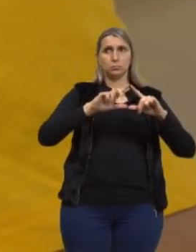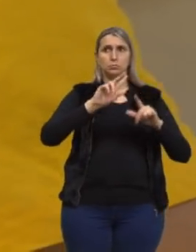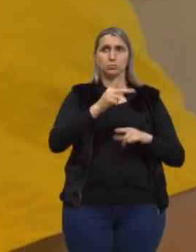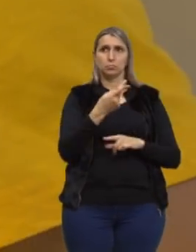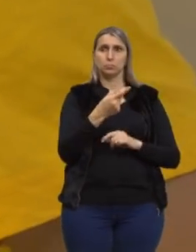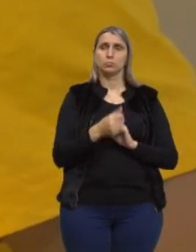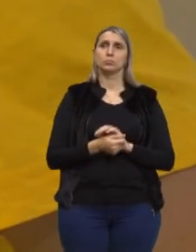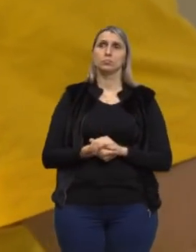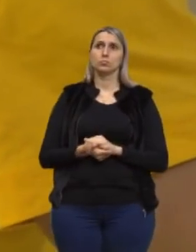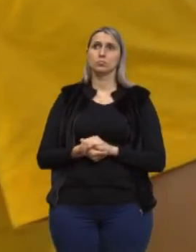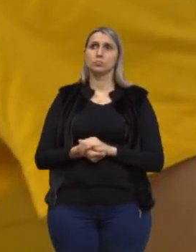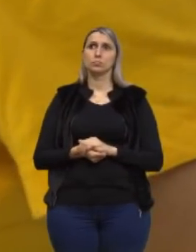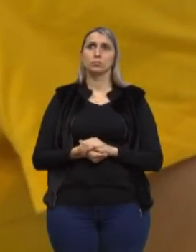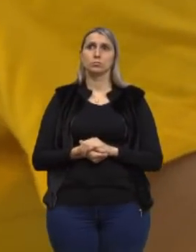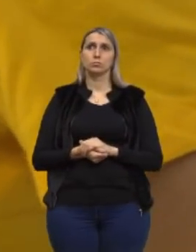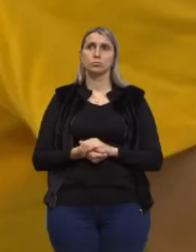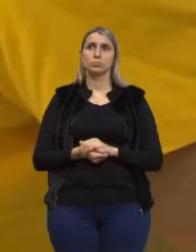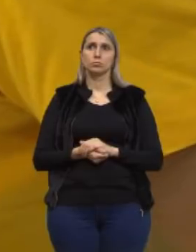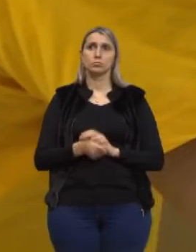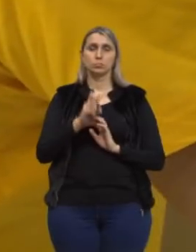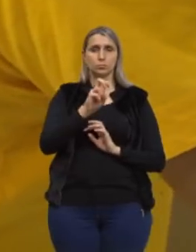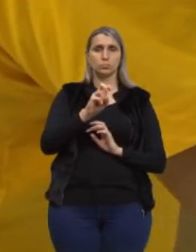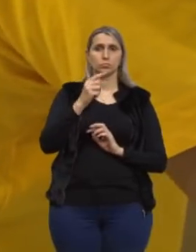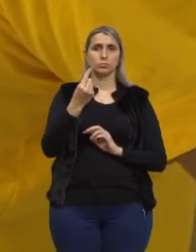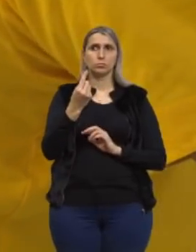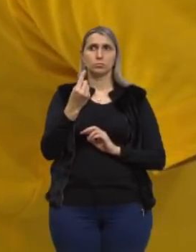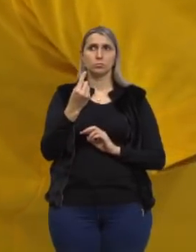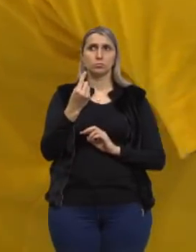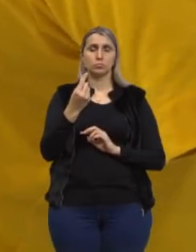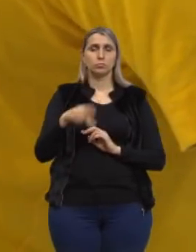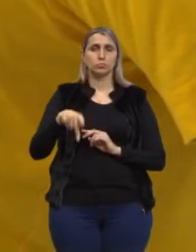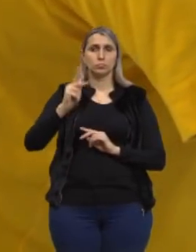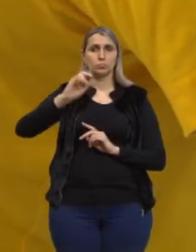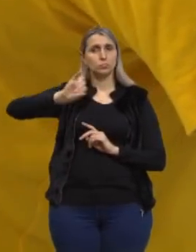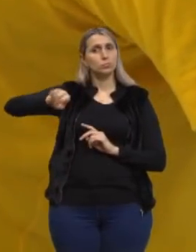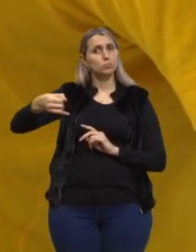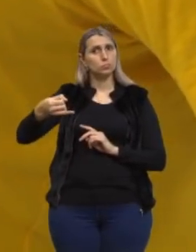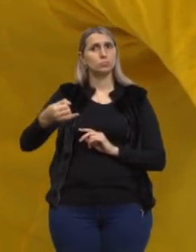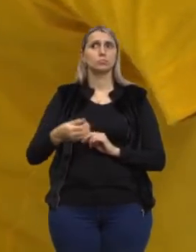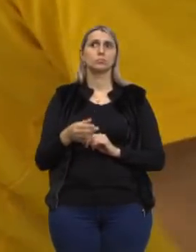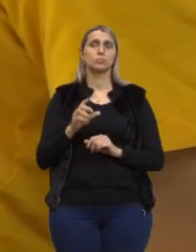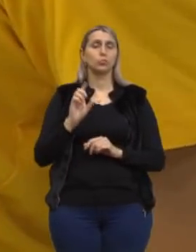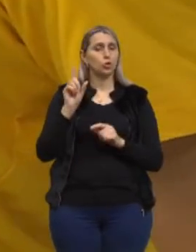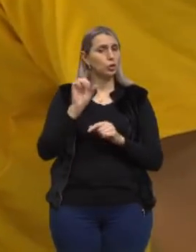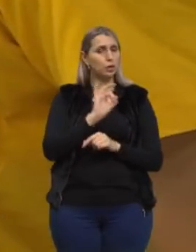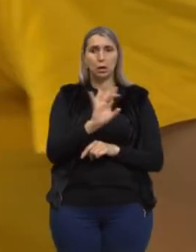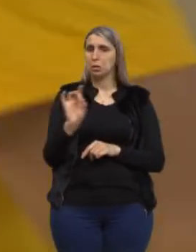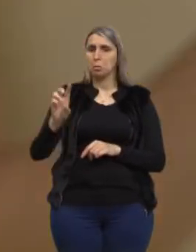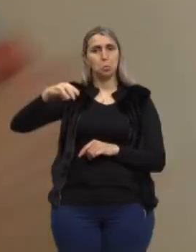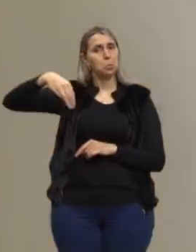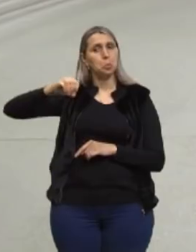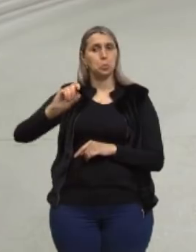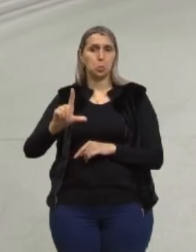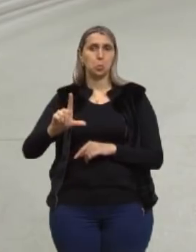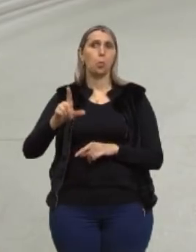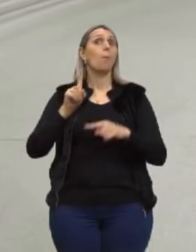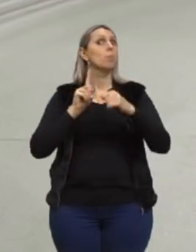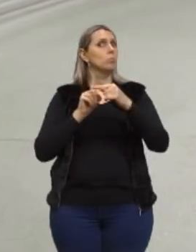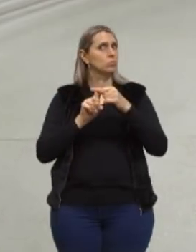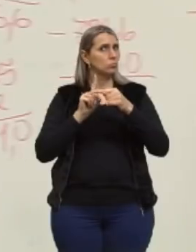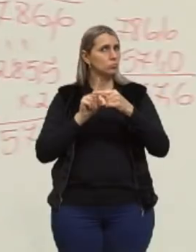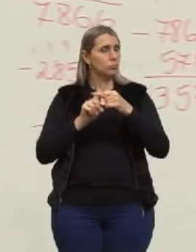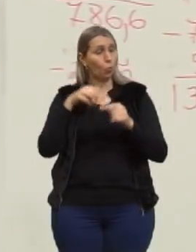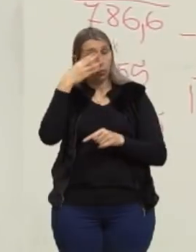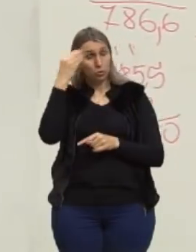de sublimação 51 quilojoule pulmão tranquilo positivo não